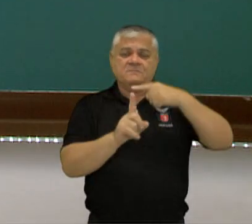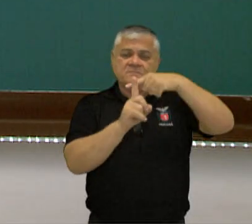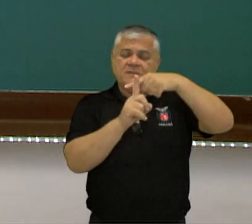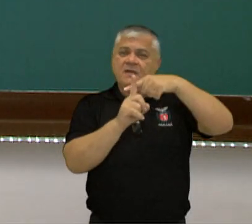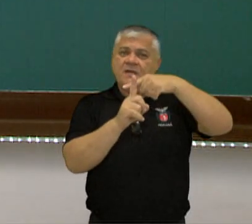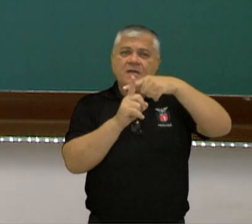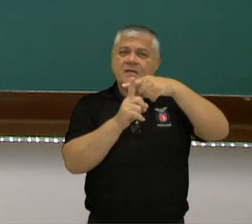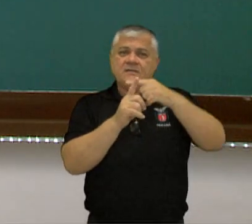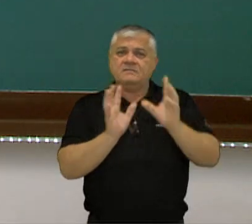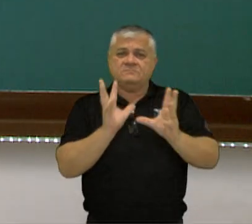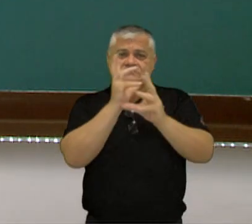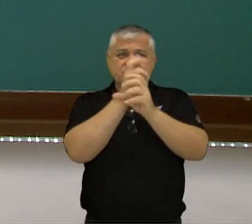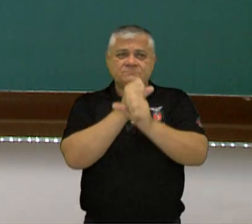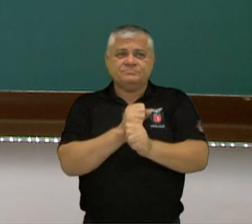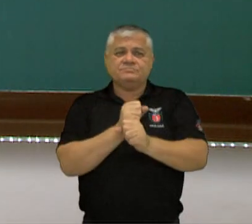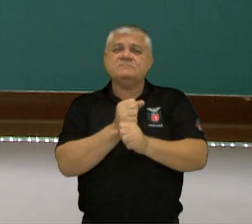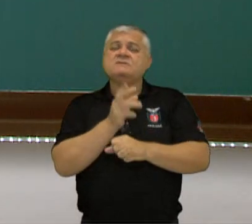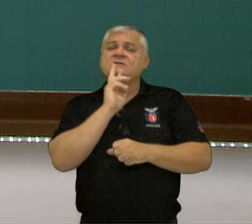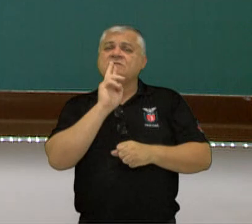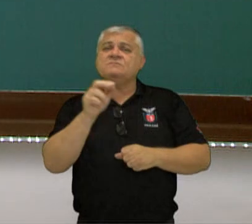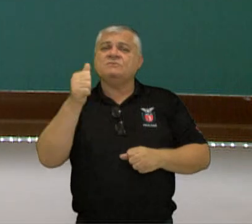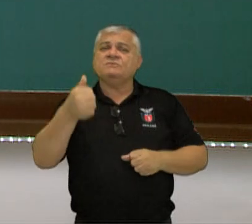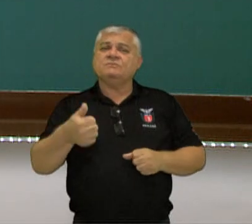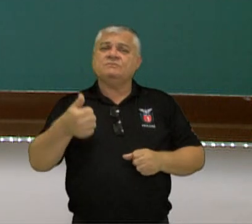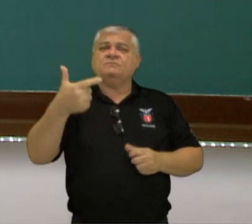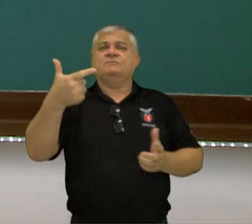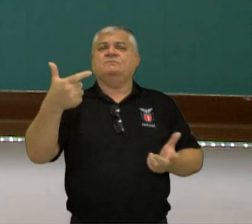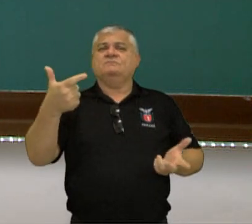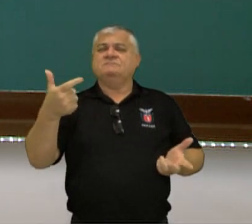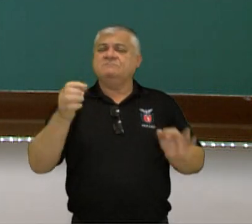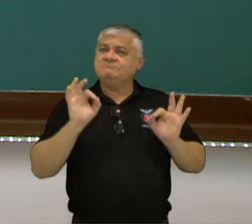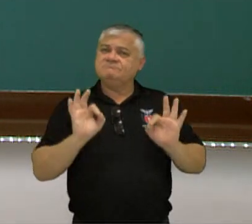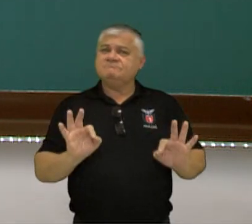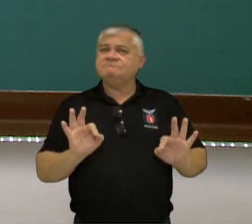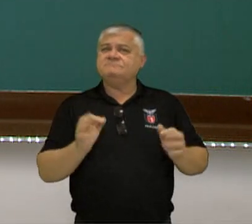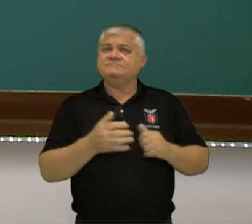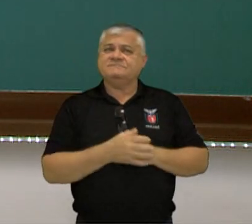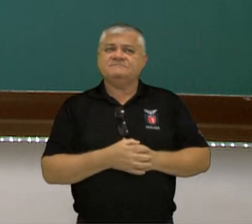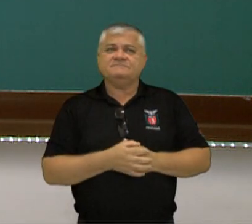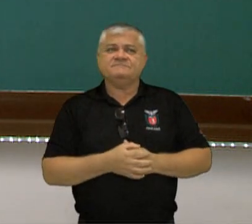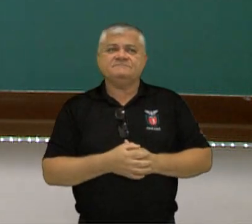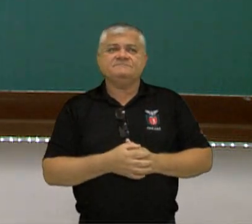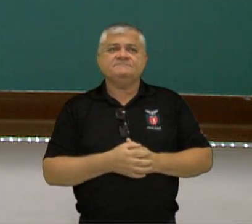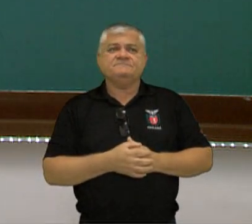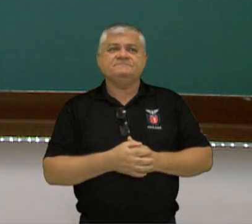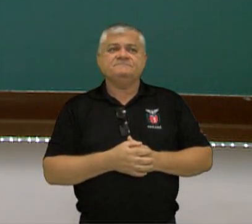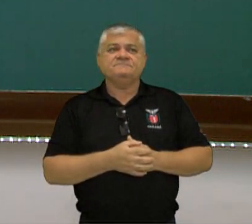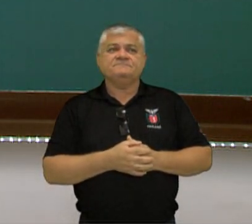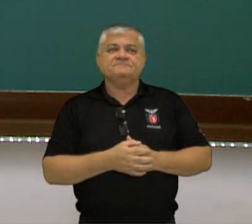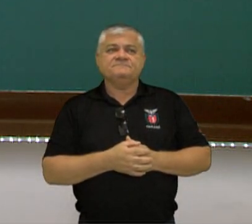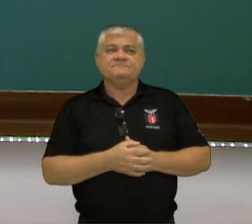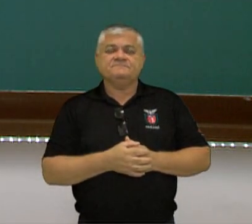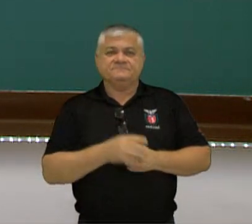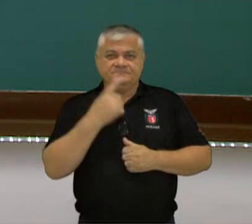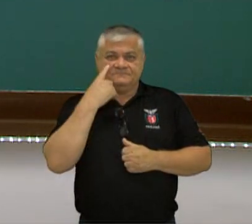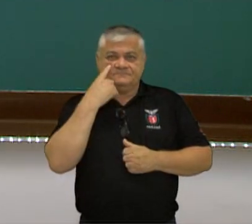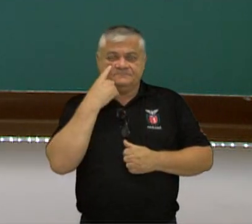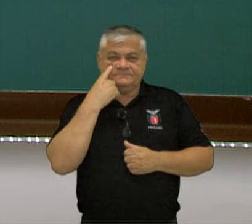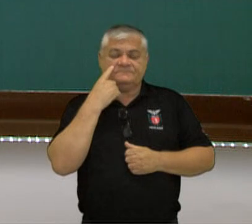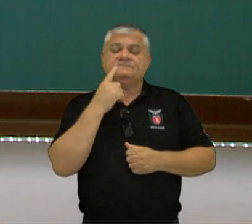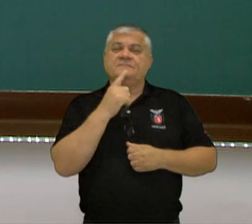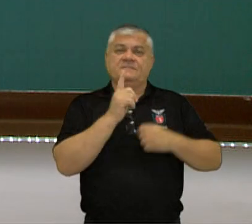que está sendo realizada. E a gente resolve a continha usando a regrinha que a gente já conhece. Números com sinais